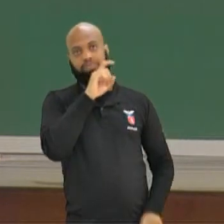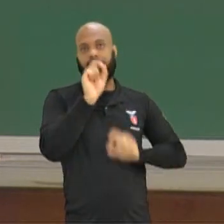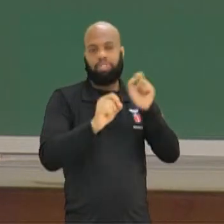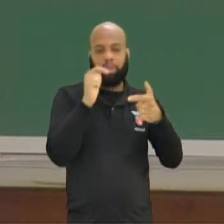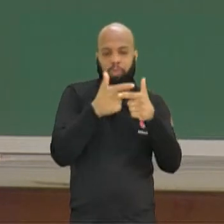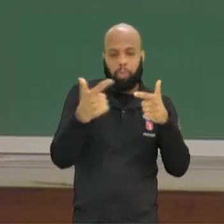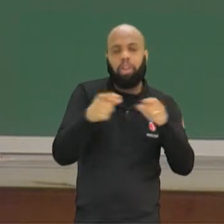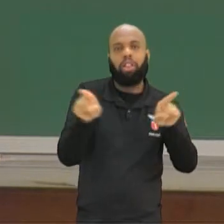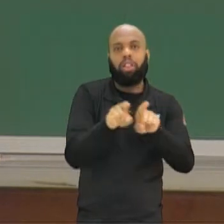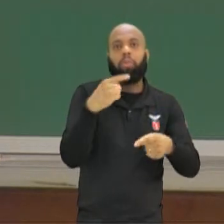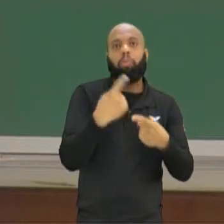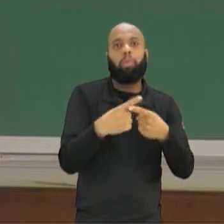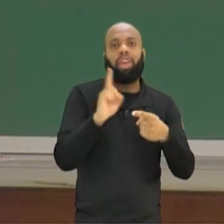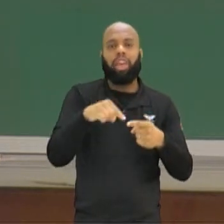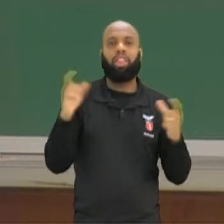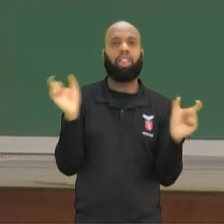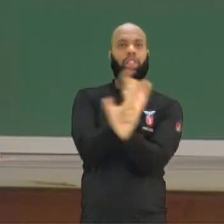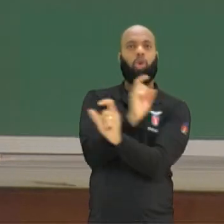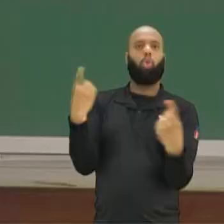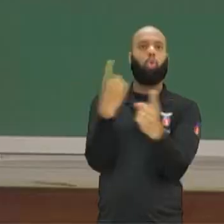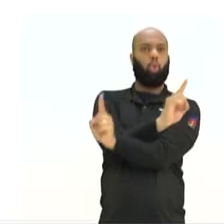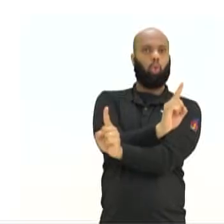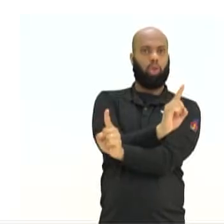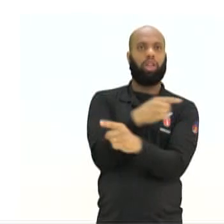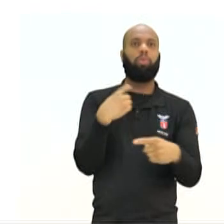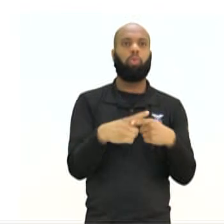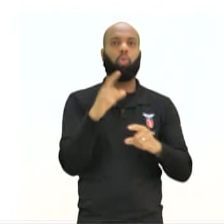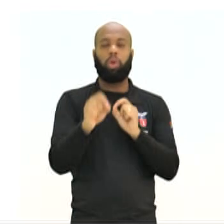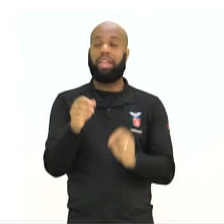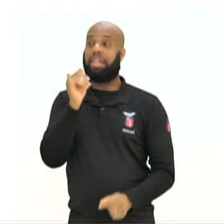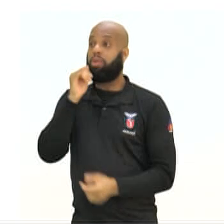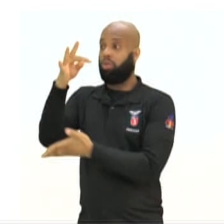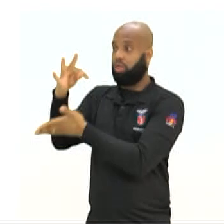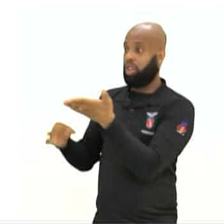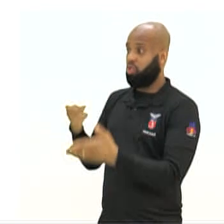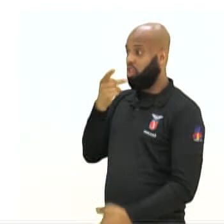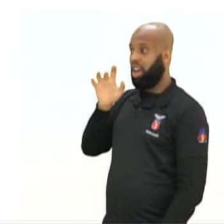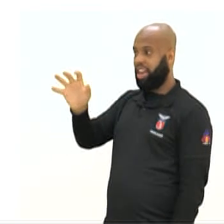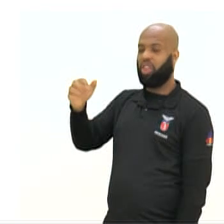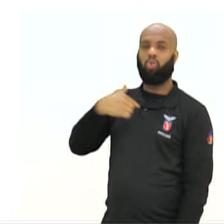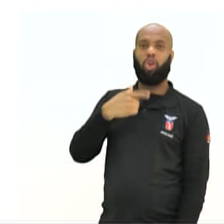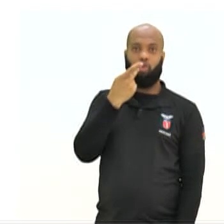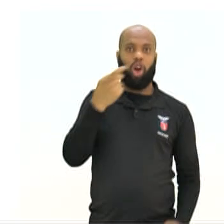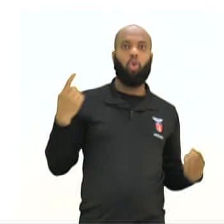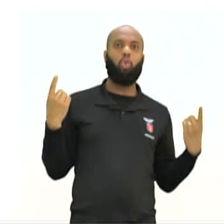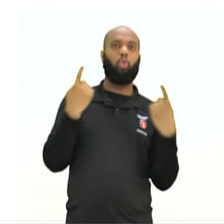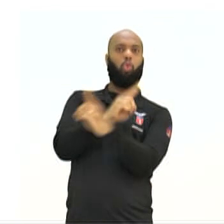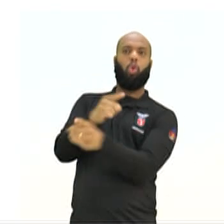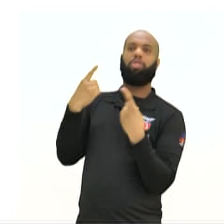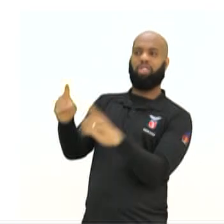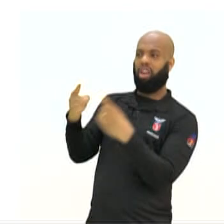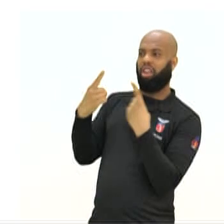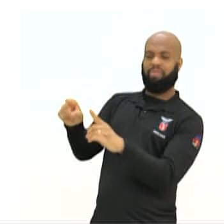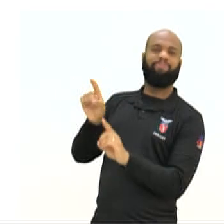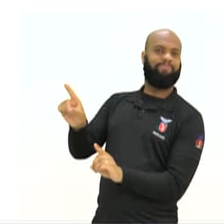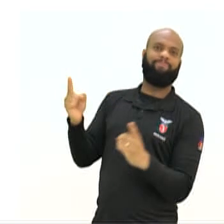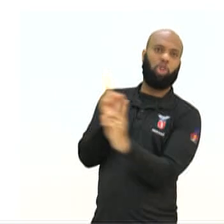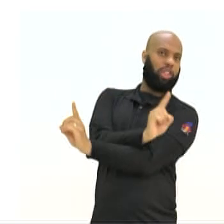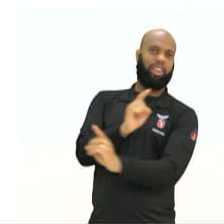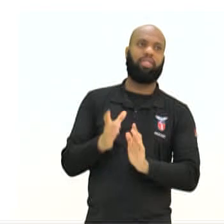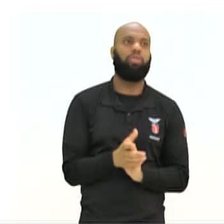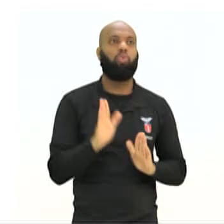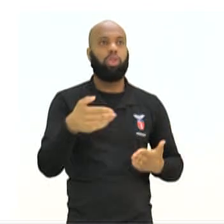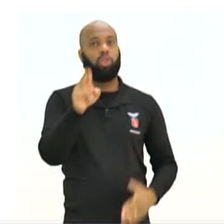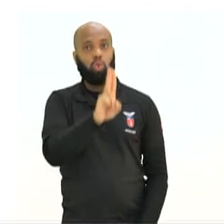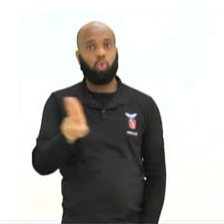problema, porque ela é uma contradição. O texto diz X, eu digo não X, eu digo o contrário do que o texto diz. Então,